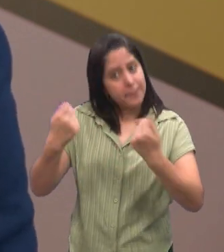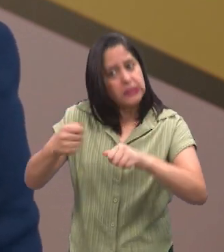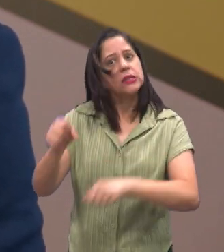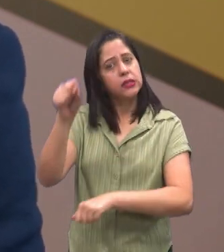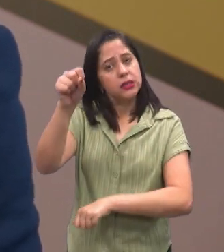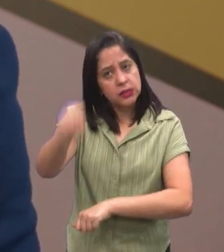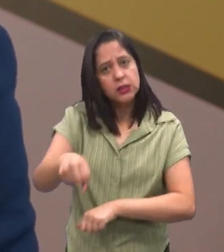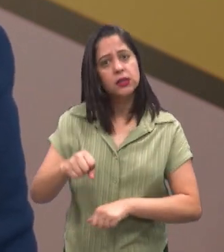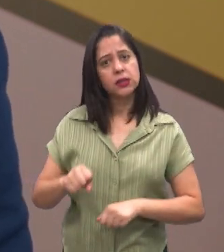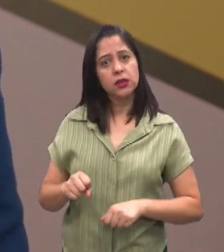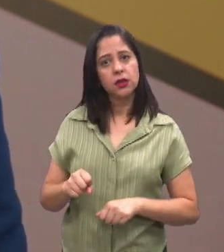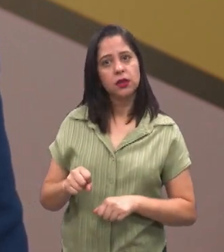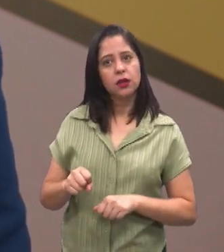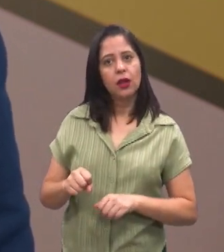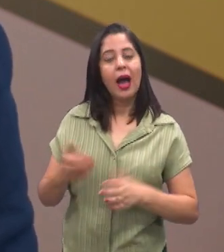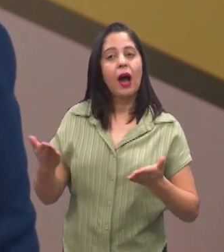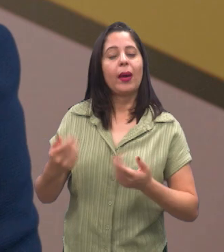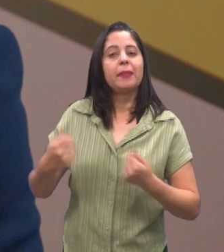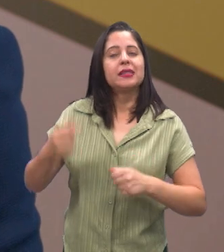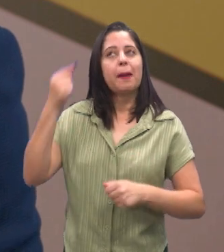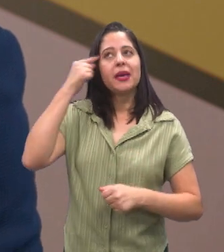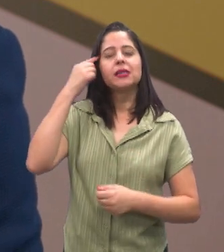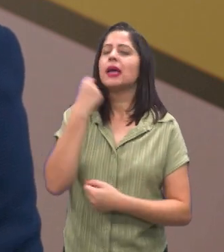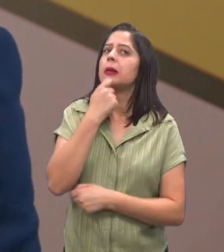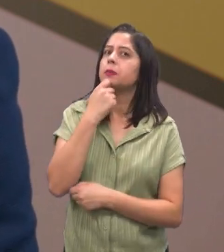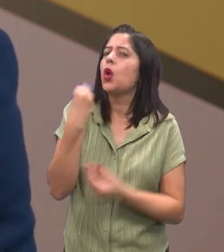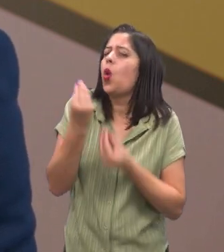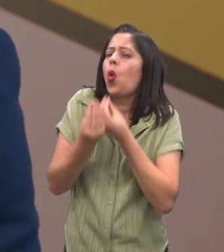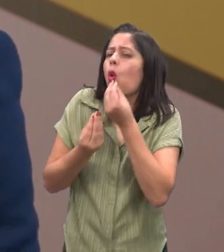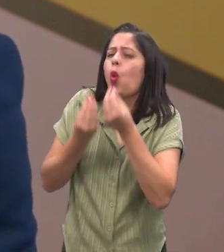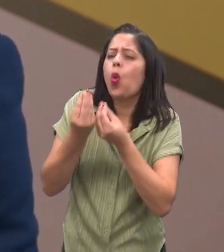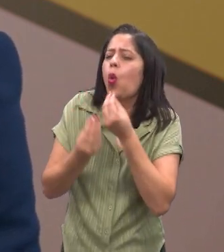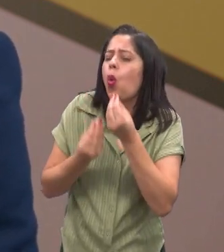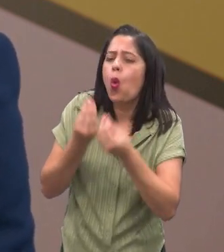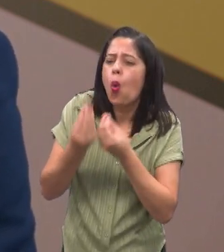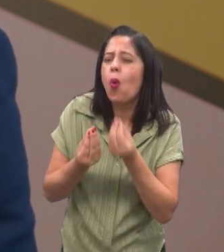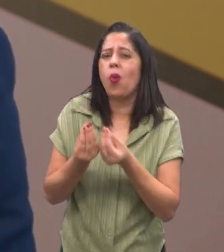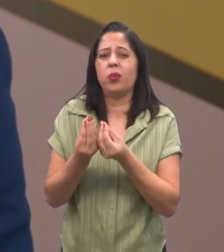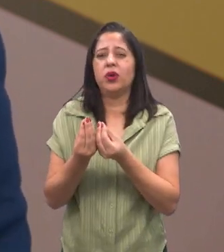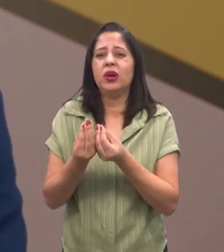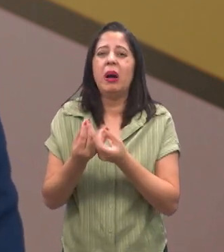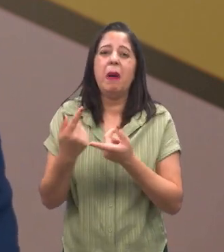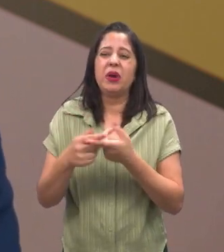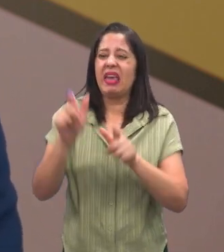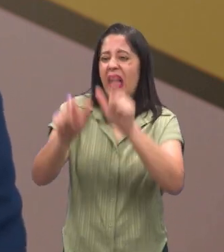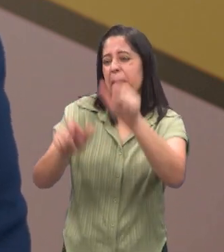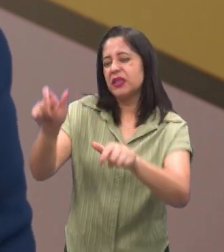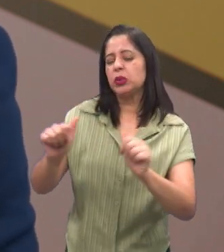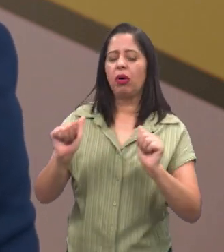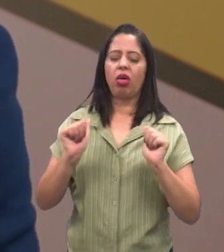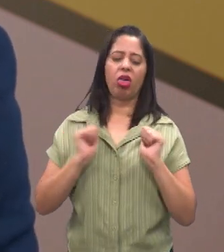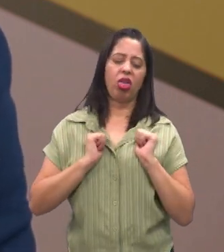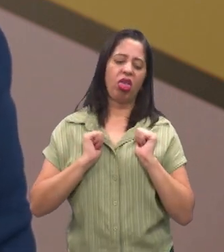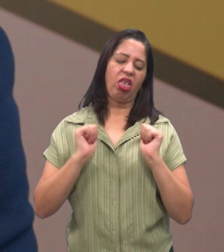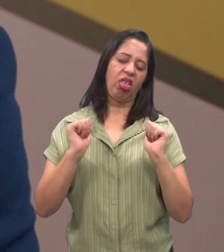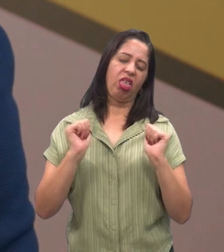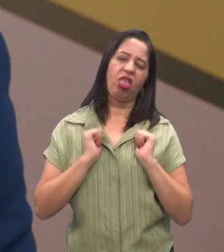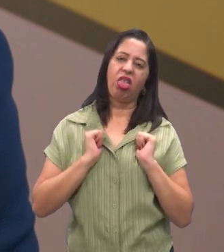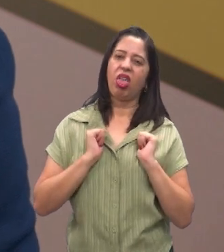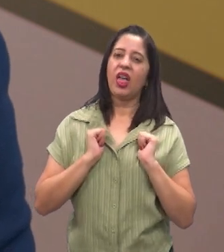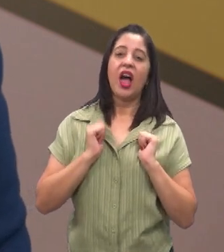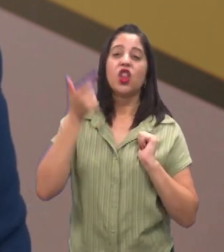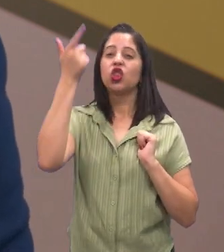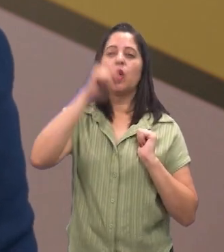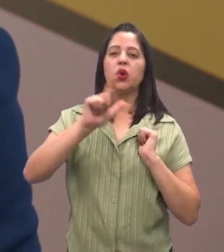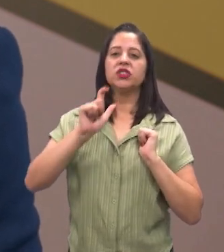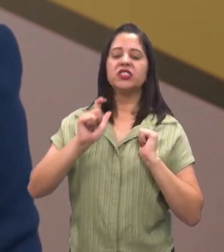óbvio. O mais difícil é como. Porque muita gente está naquela inércia, né? Parado no sedentarismo e tem dificuldade para começar,